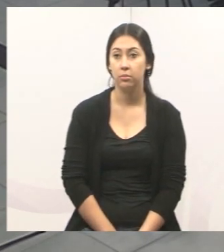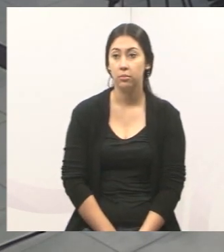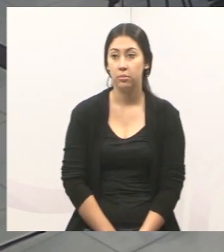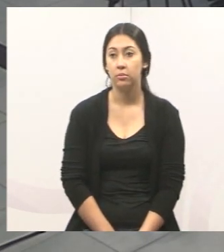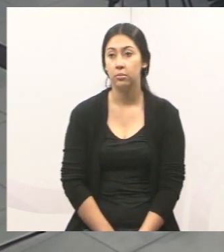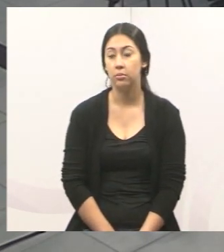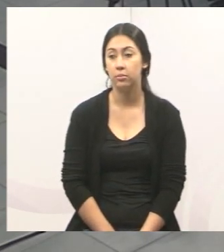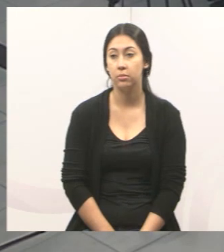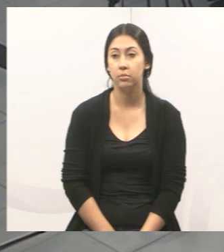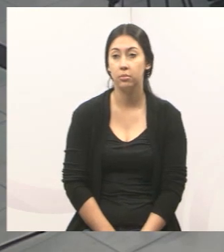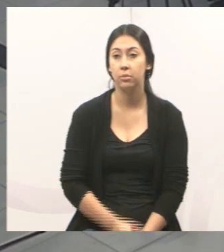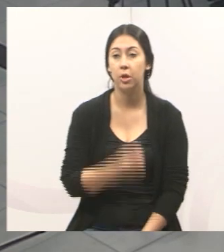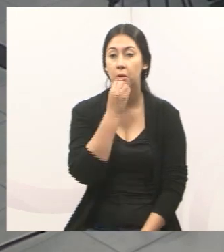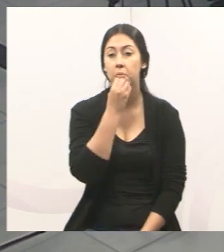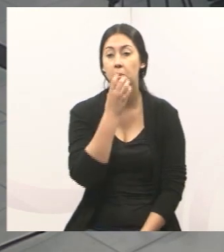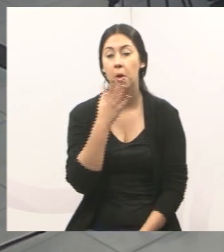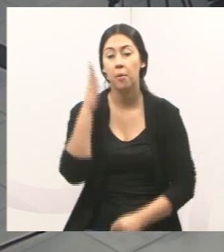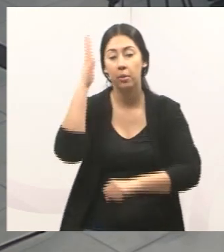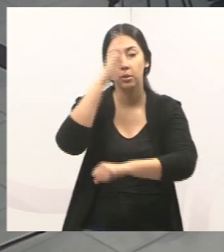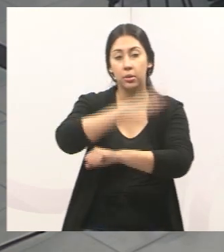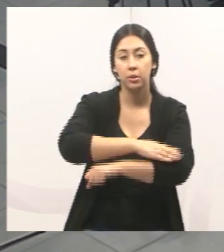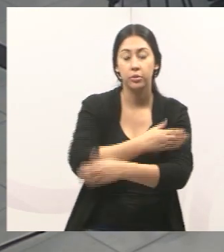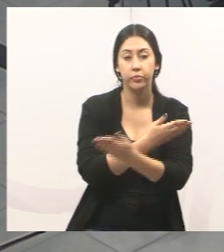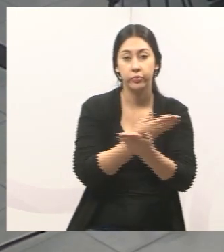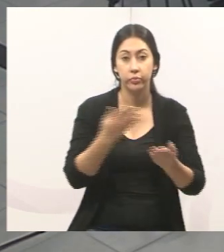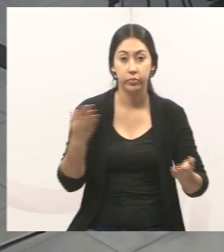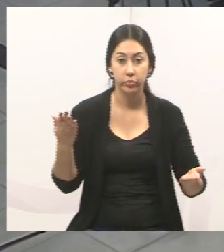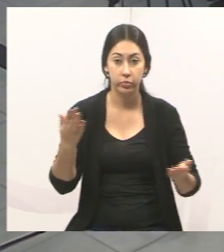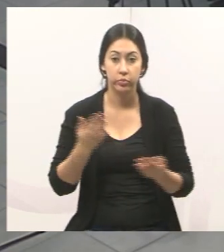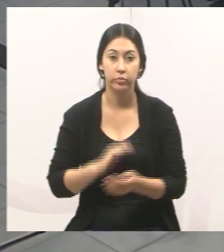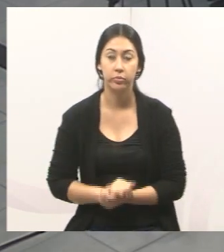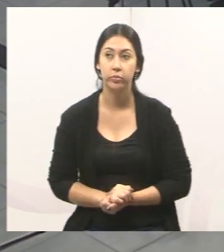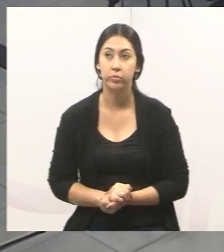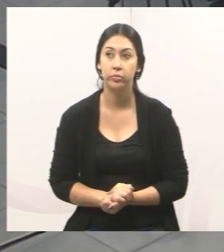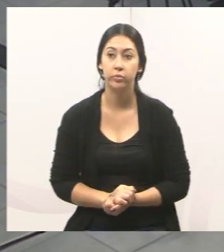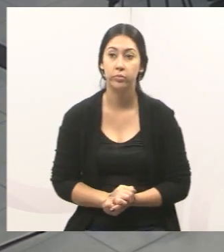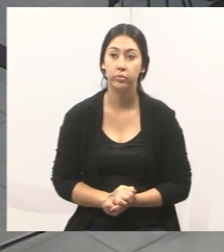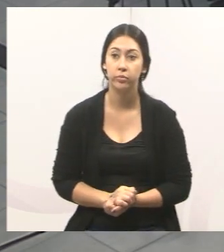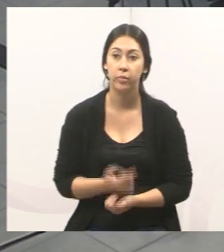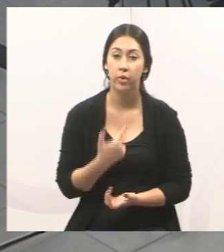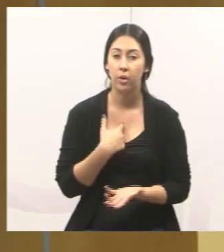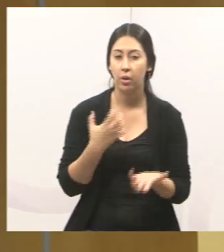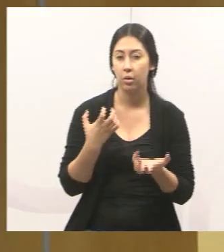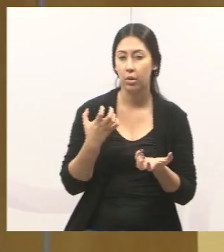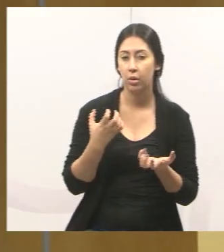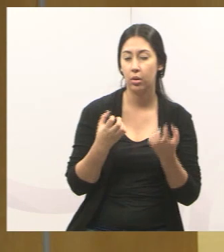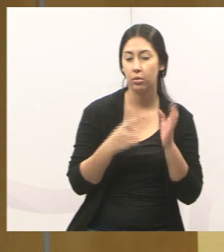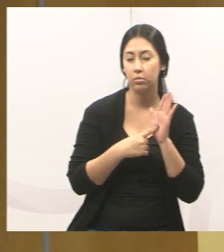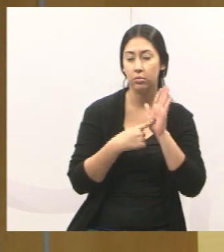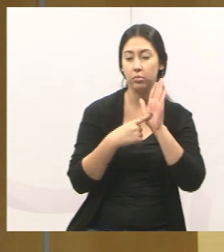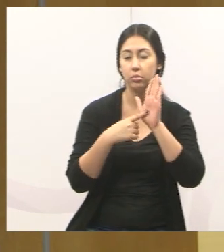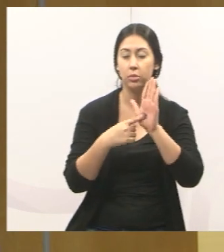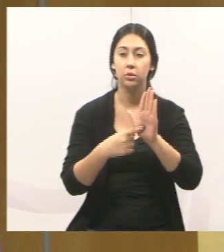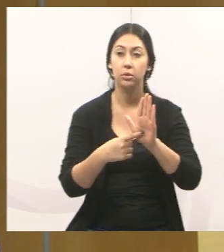Mais uma vez, boa tarde a todos aí que nos assistem. E uma coisa que eu quero deixar bem claro aqui é